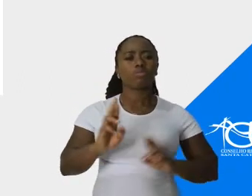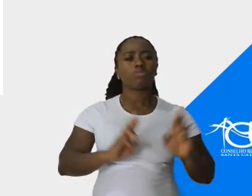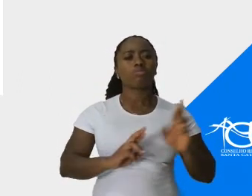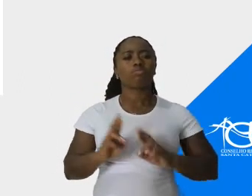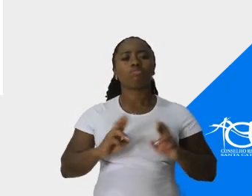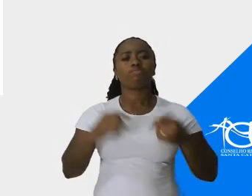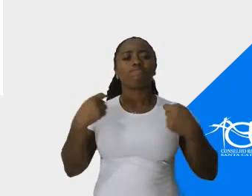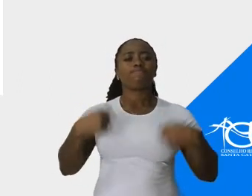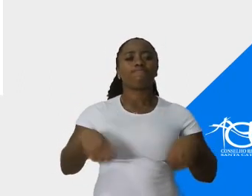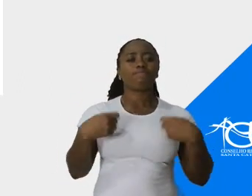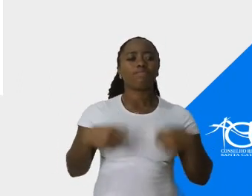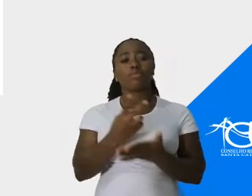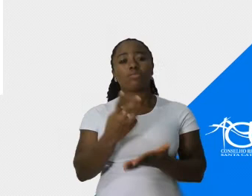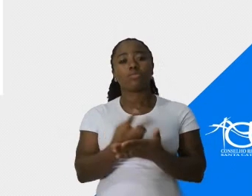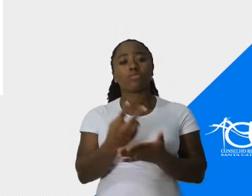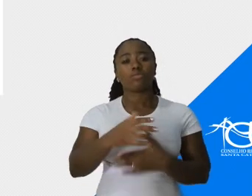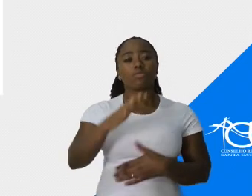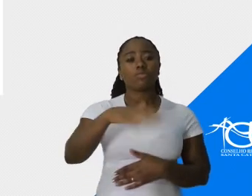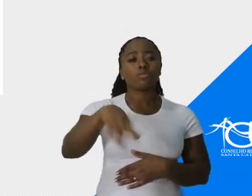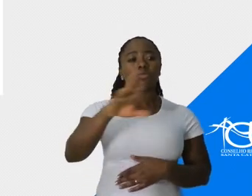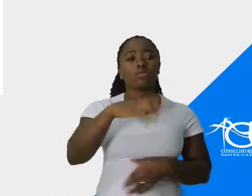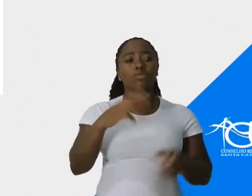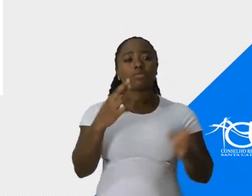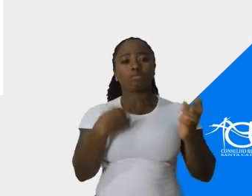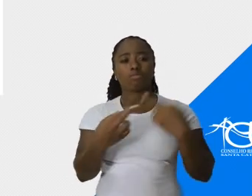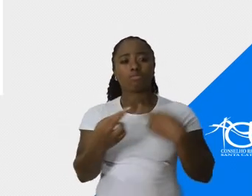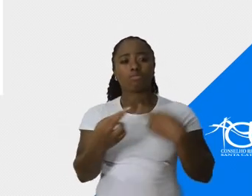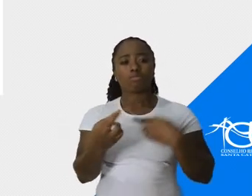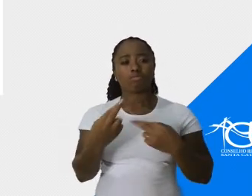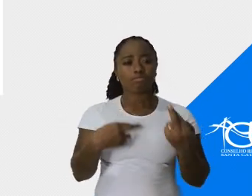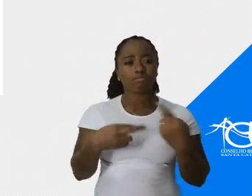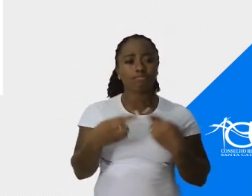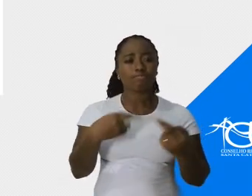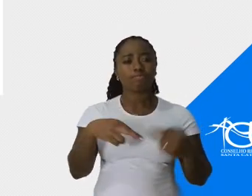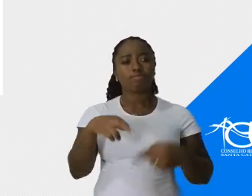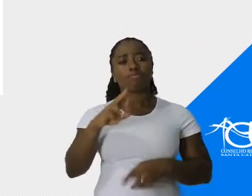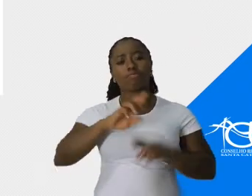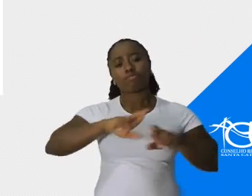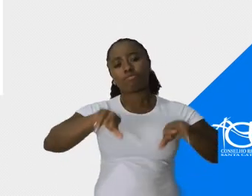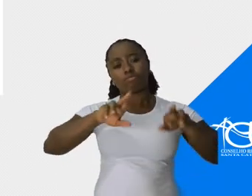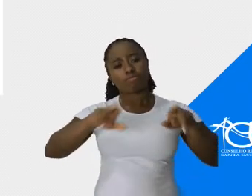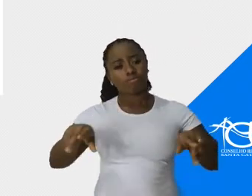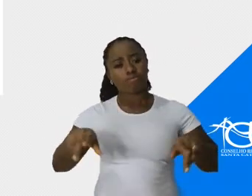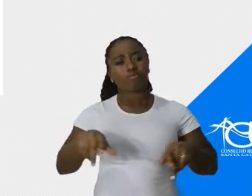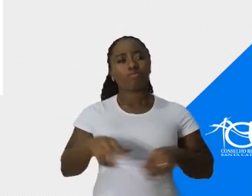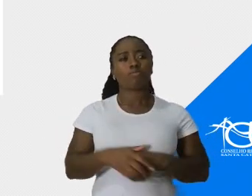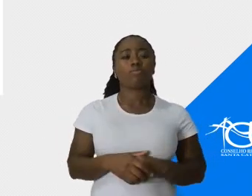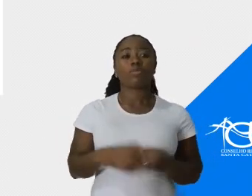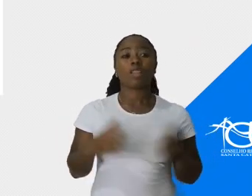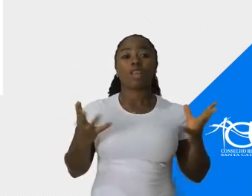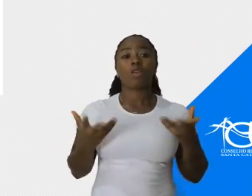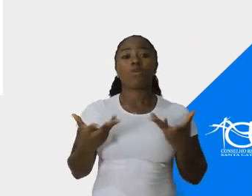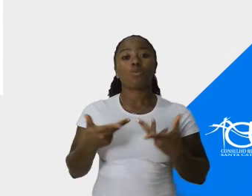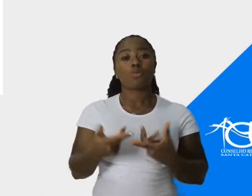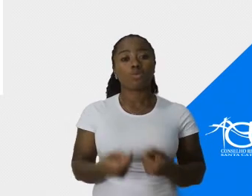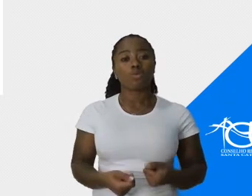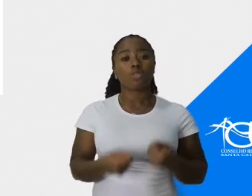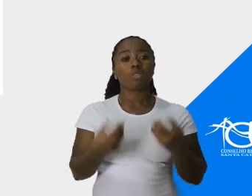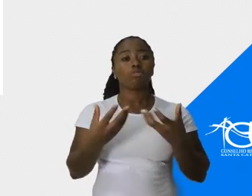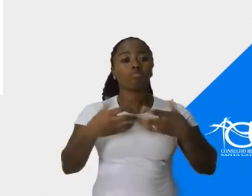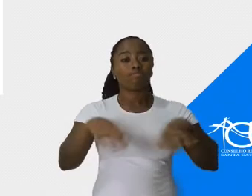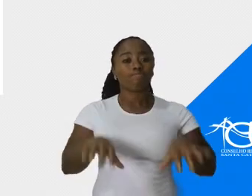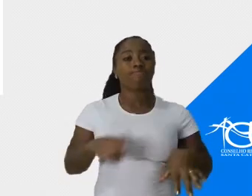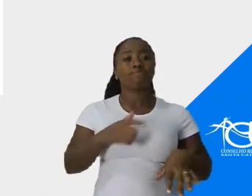respostas não levem a uma perda da qualidade da relação entre o ser humano e o trânsito, ou seja, que produz